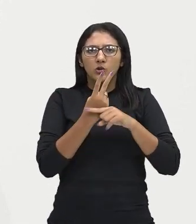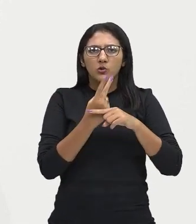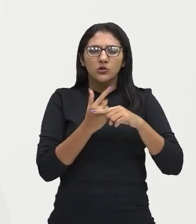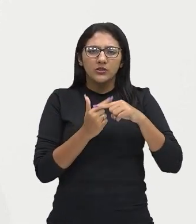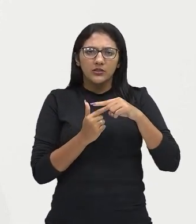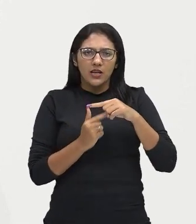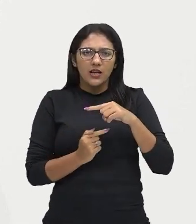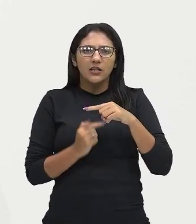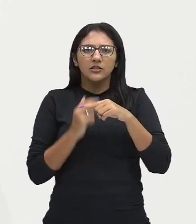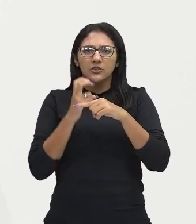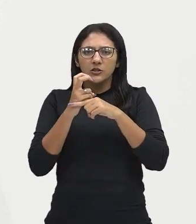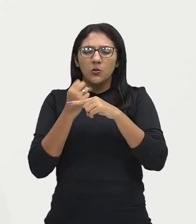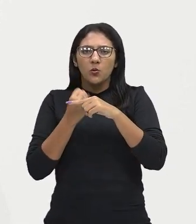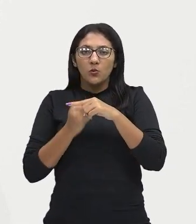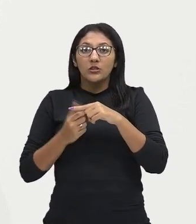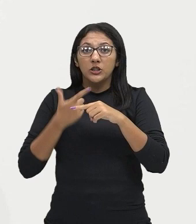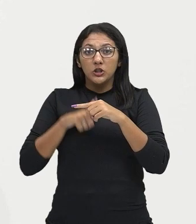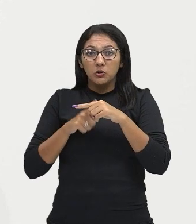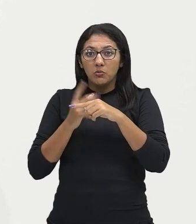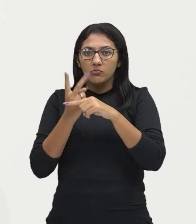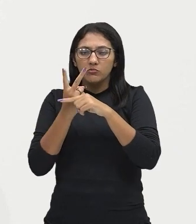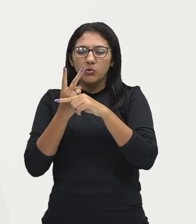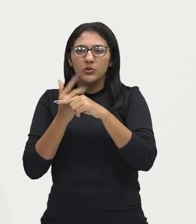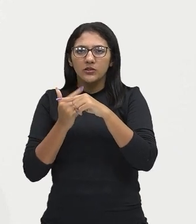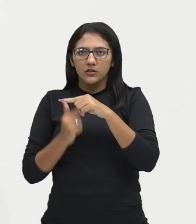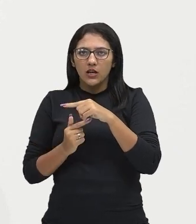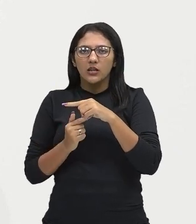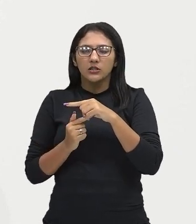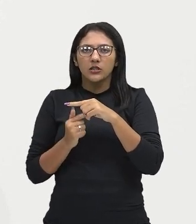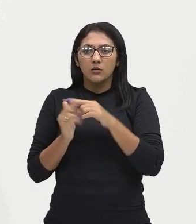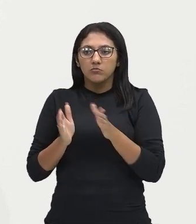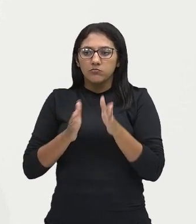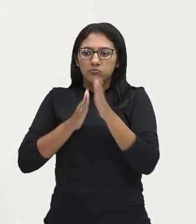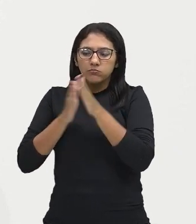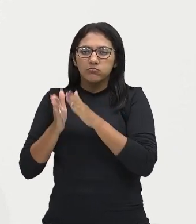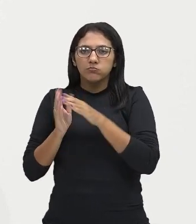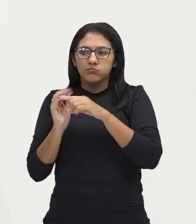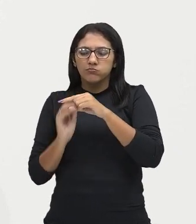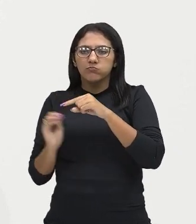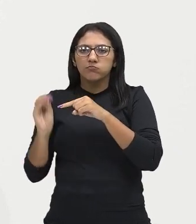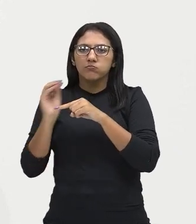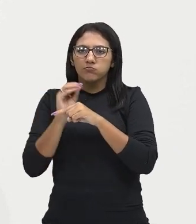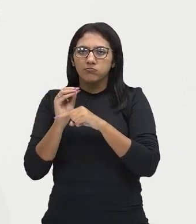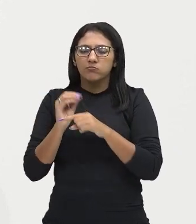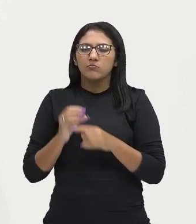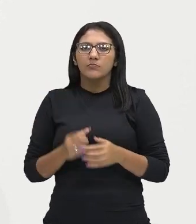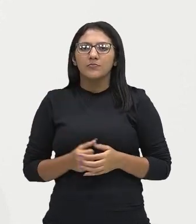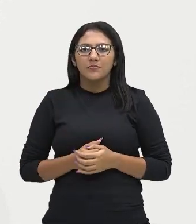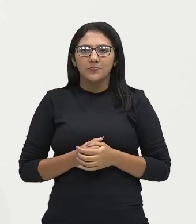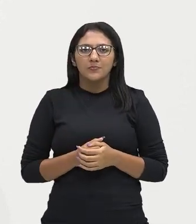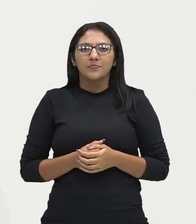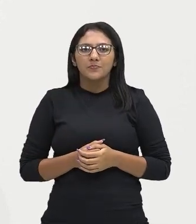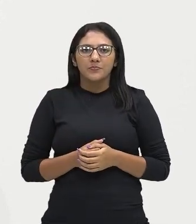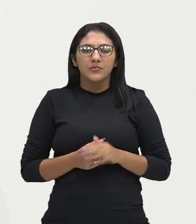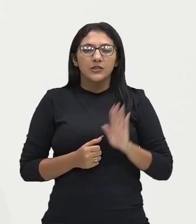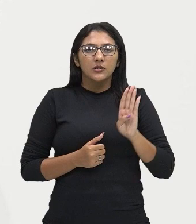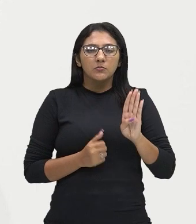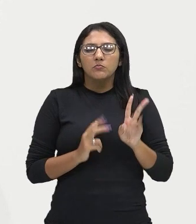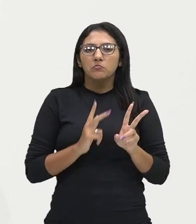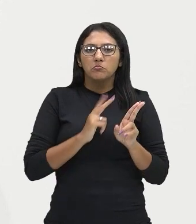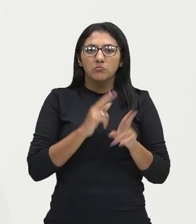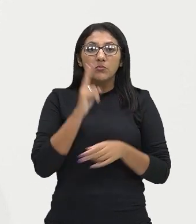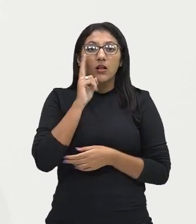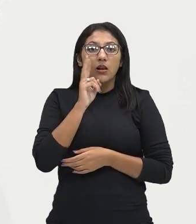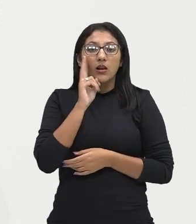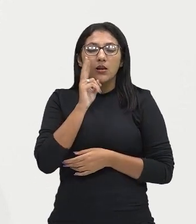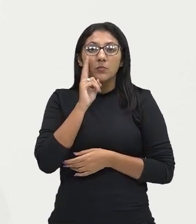sobre 8. Repetimos a primeira, multiplicamos pelo inverso da segunda e obtemos a nossa resposta, beleza? Na letra B, lembrar que